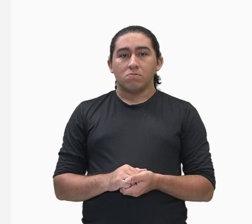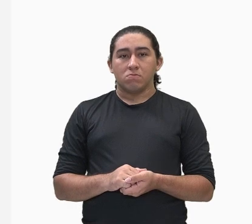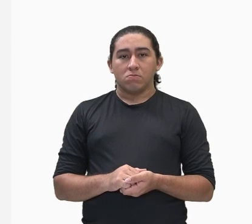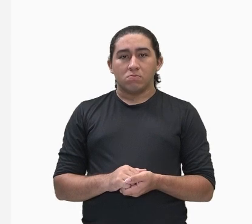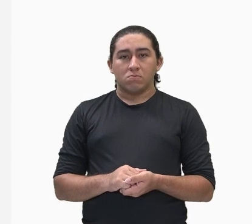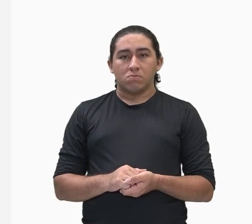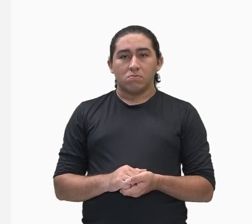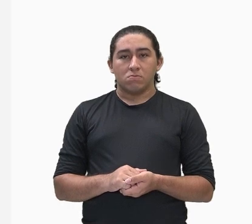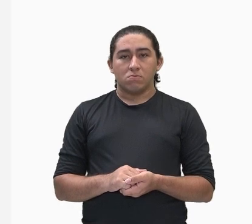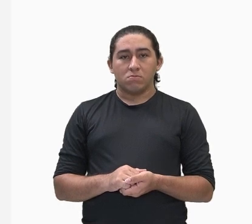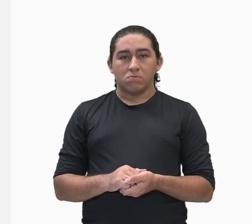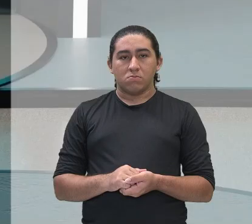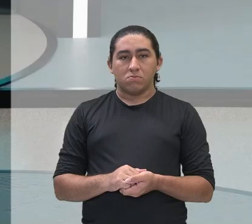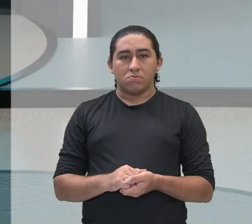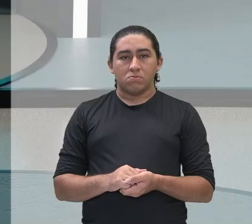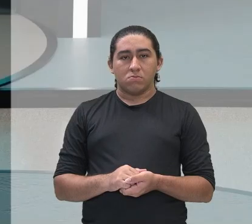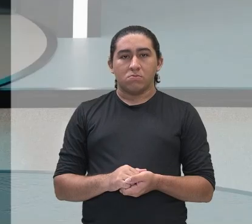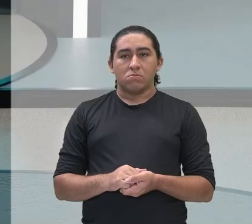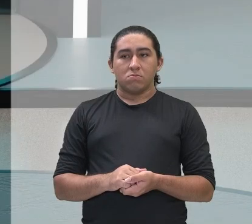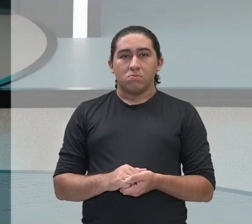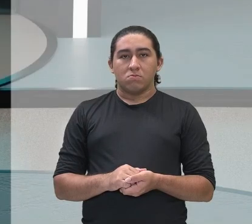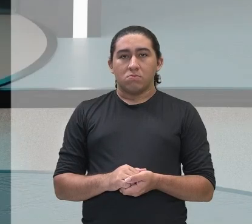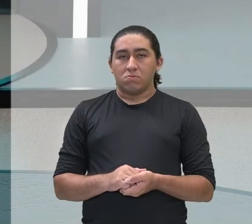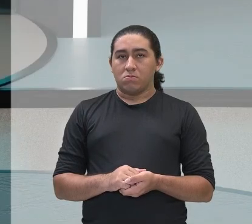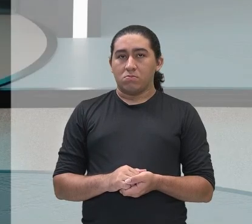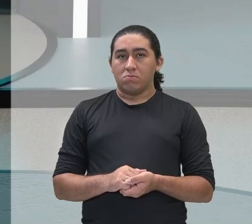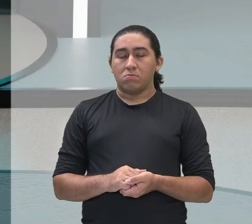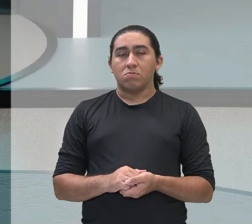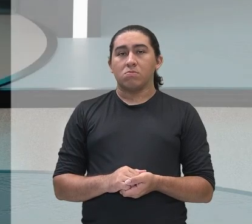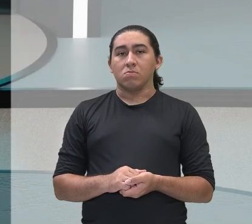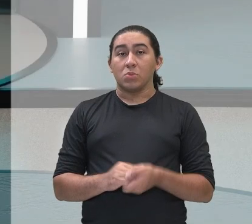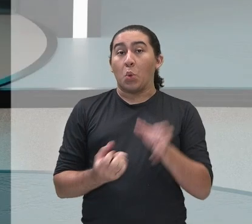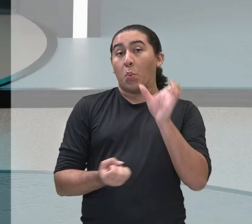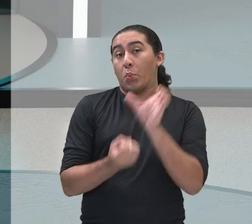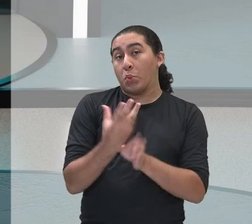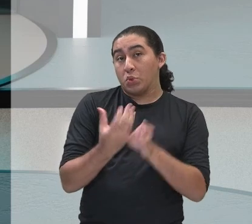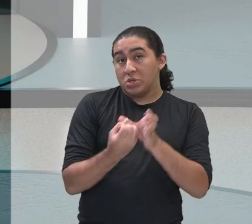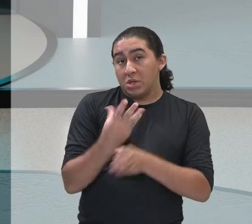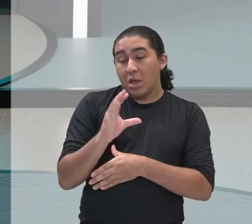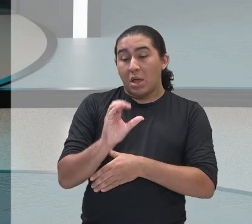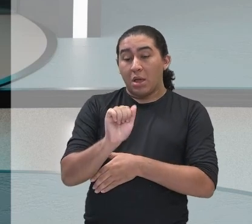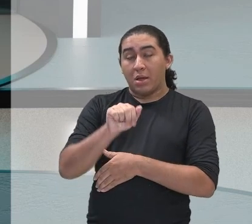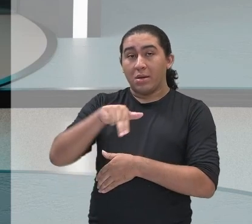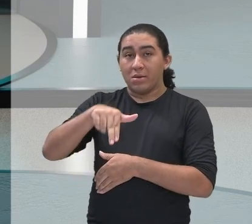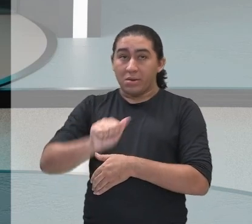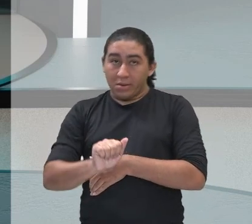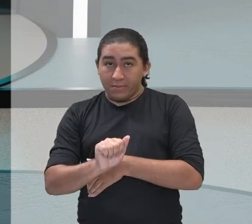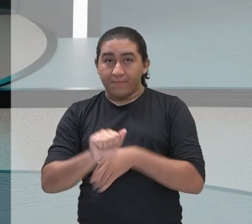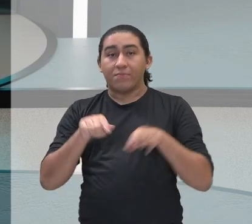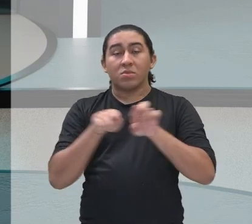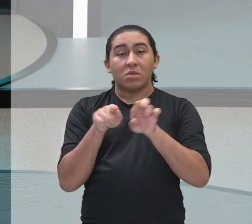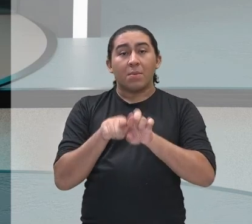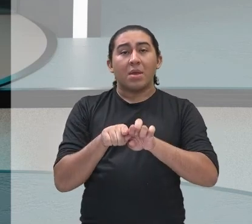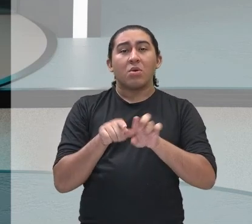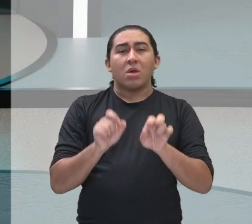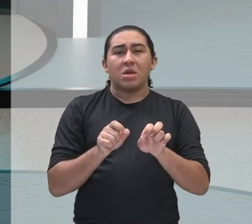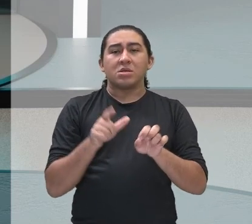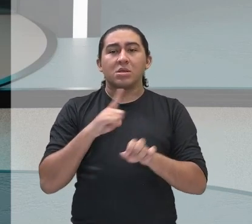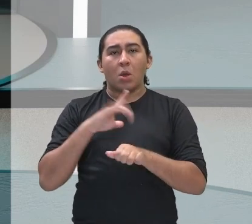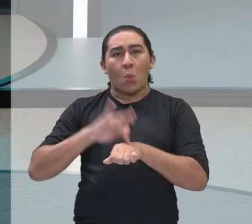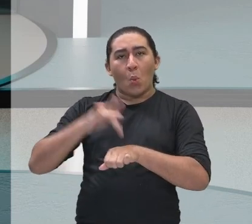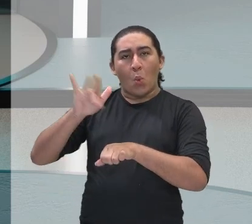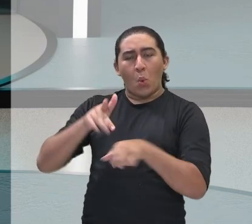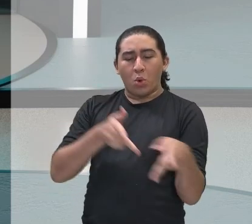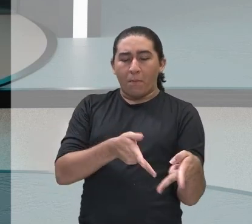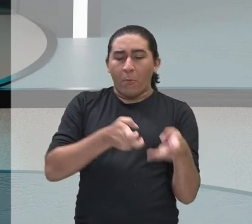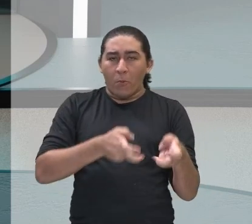produzir a cana-de-açúcar, extrair o ouro e também fazer com que tirasse, né, a retirada